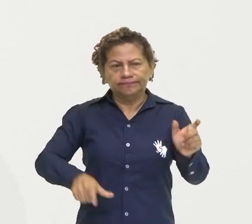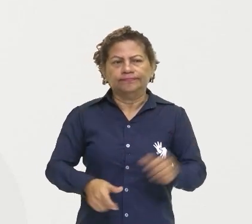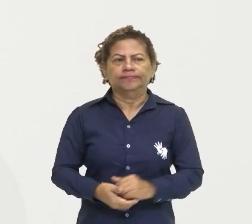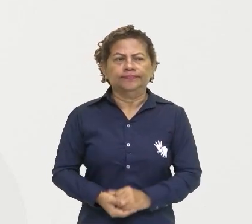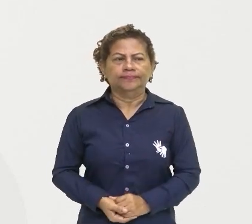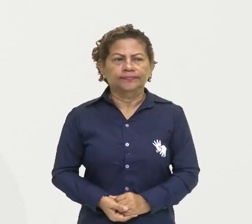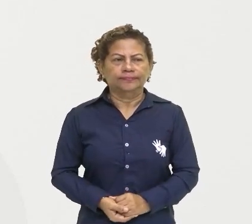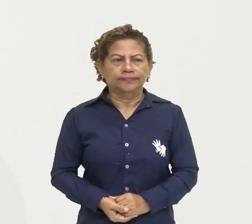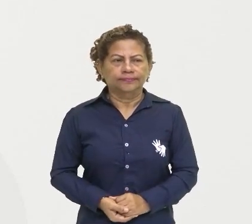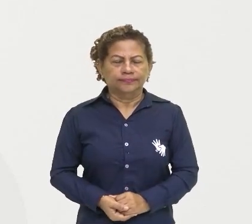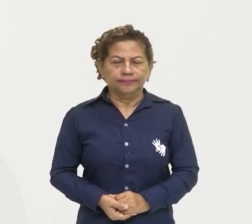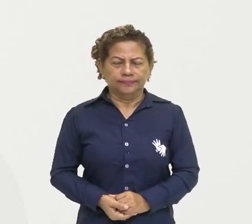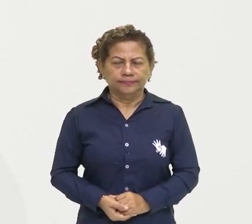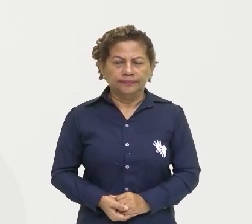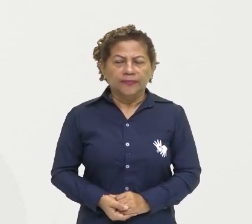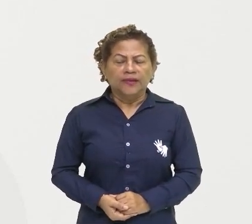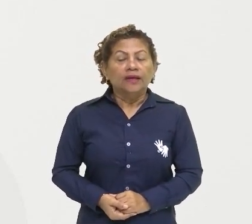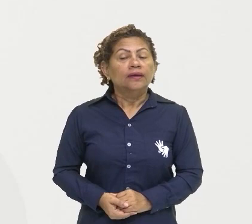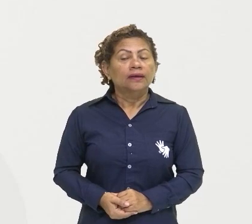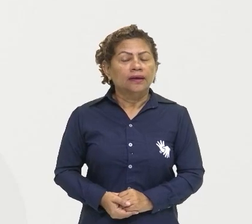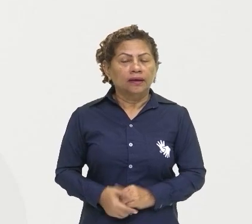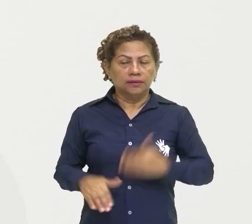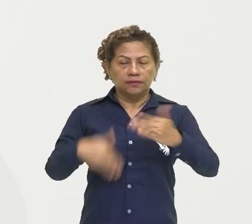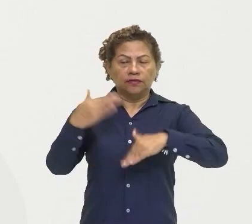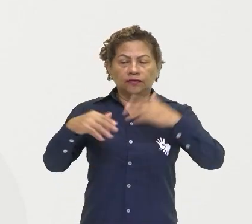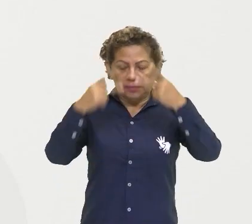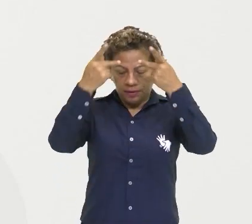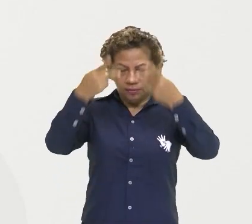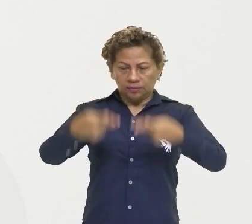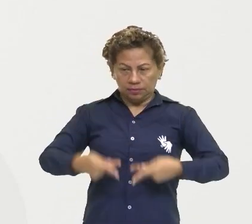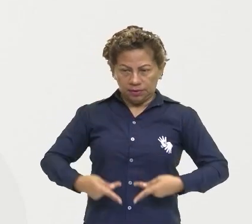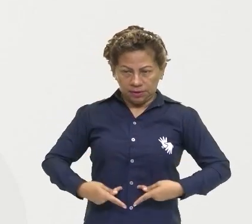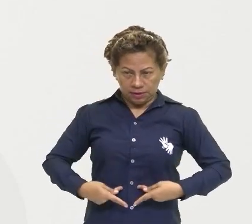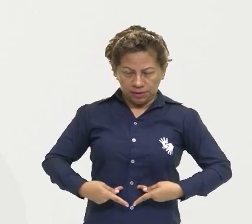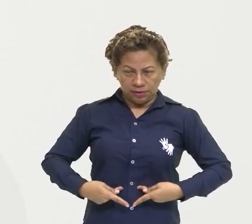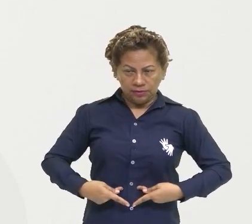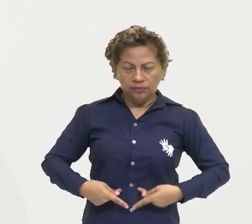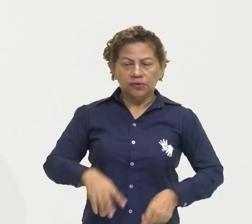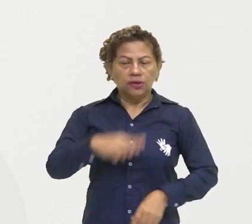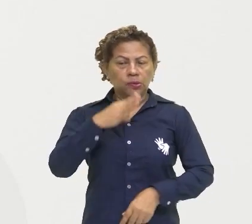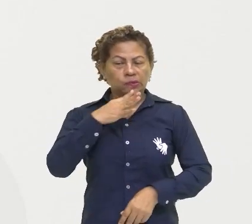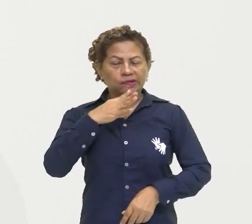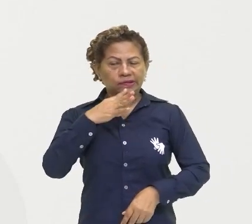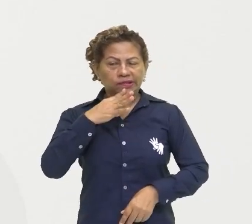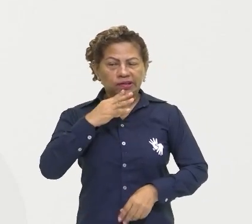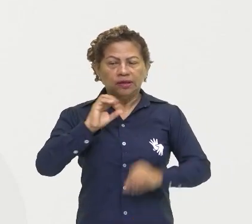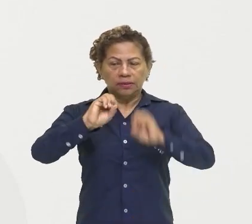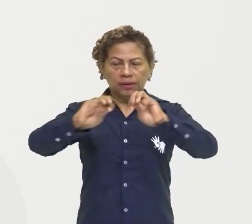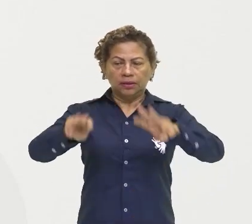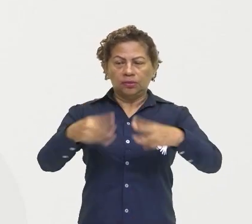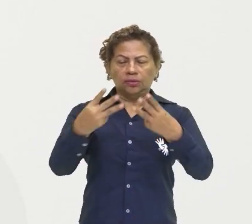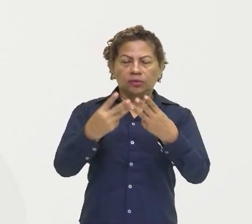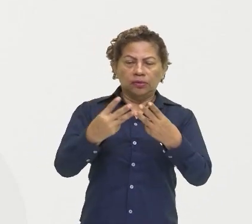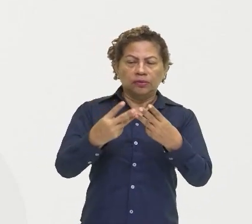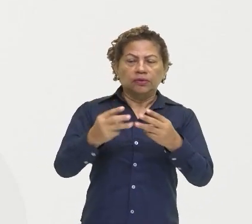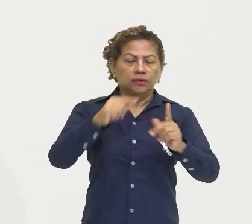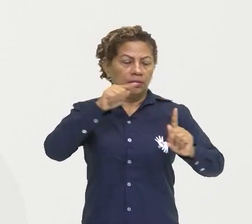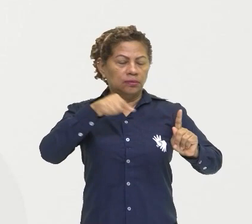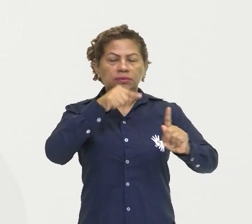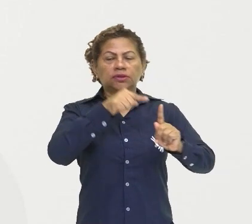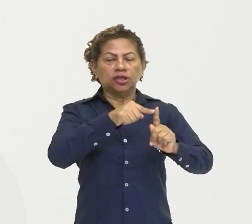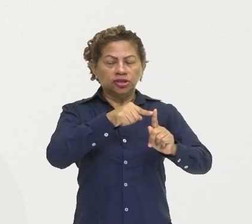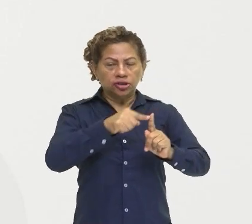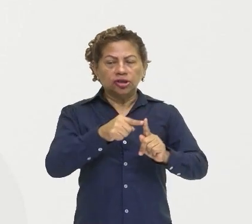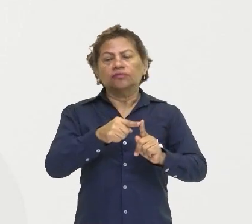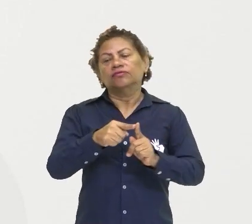o Índice de Desenvolvimento Humano é um conceito elaborado pela ONU, tá, na década de 90, e seu objetivo é a obtenção de mais